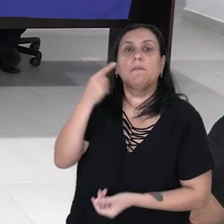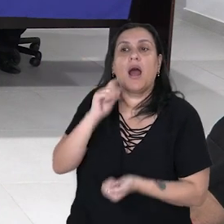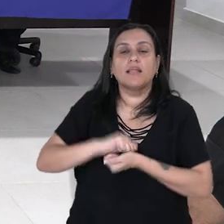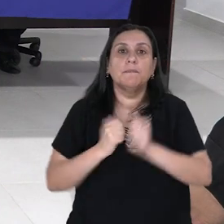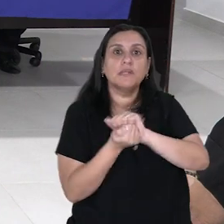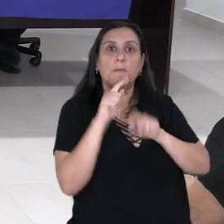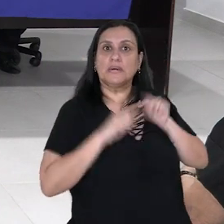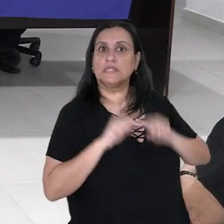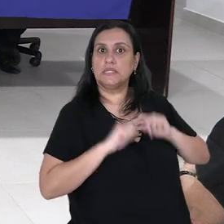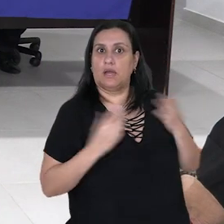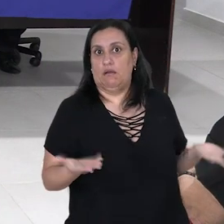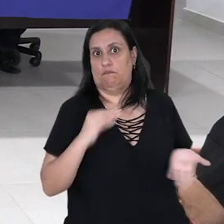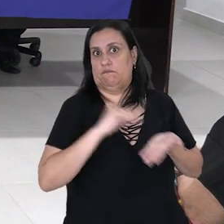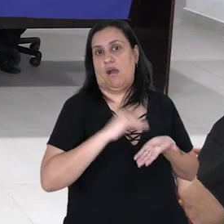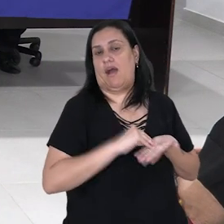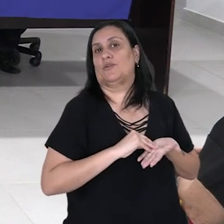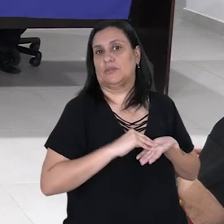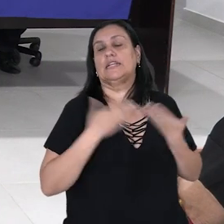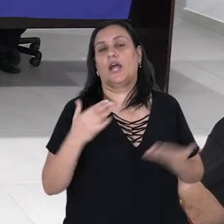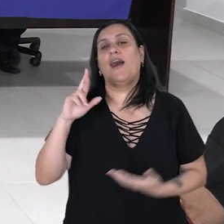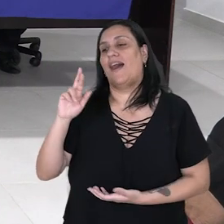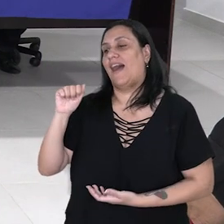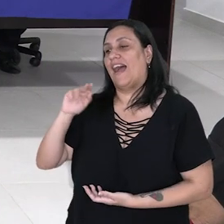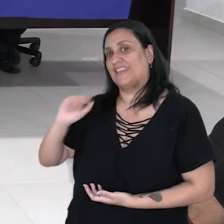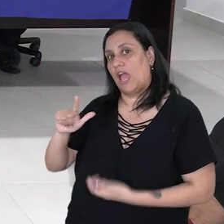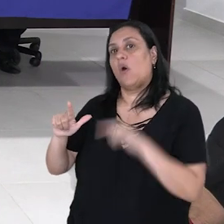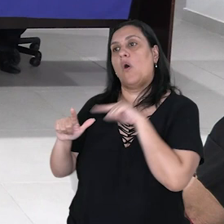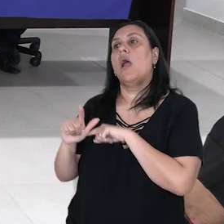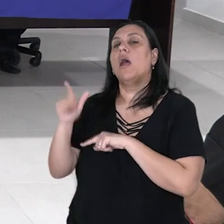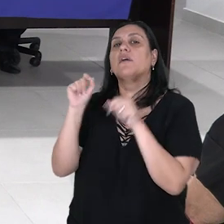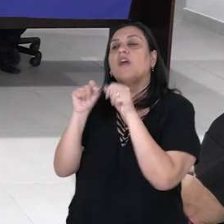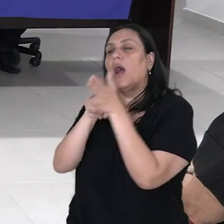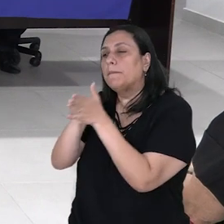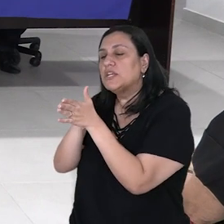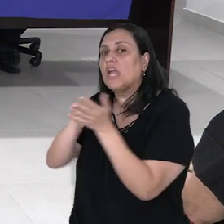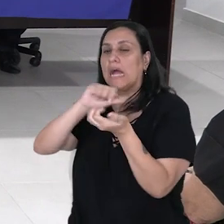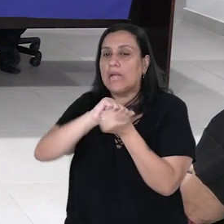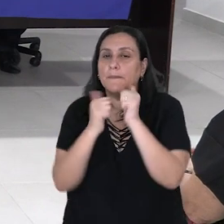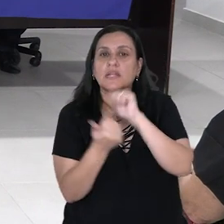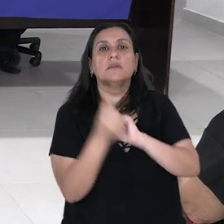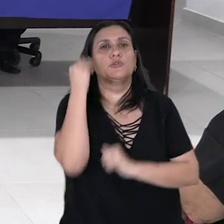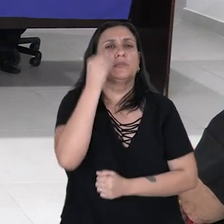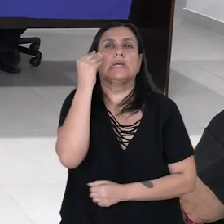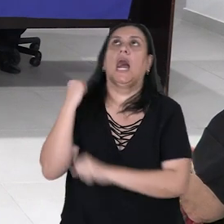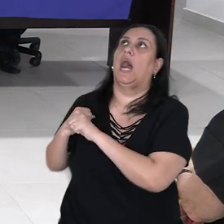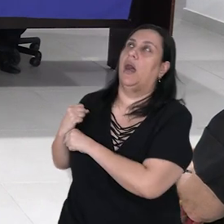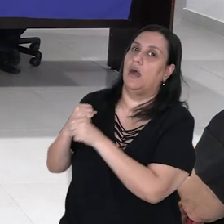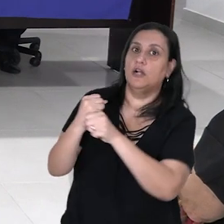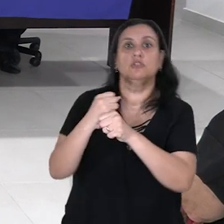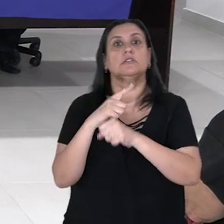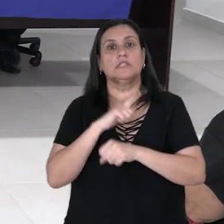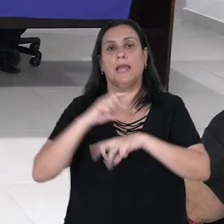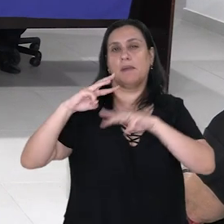material que esteja lotado na adaptação. Então, a Raquel não é da área, mas ela fez a adaptação, por toda a experiência que ela tem, mas tem livro